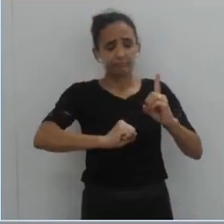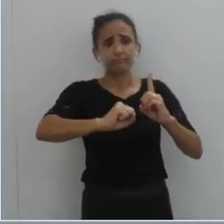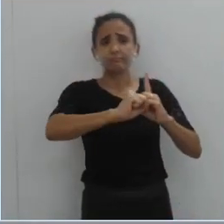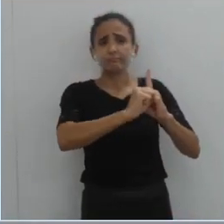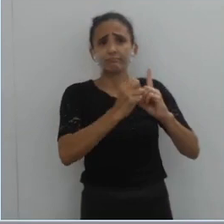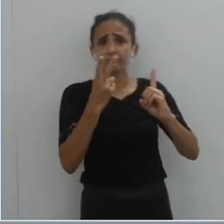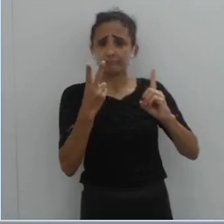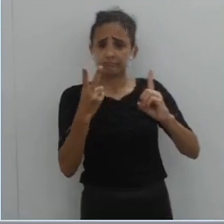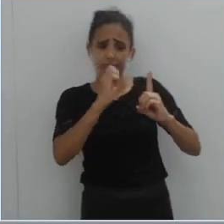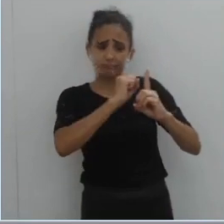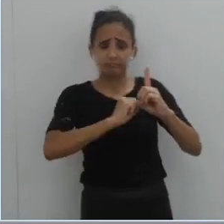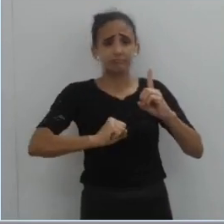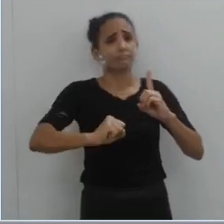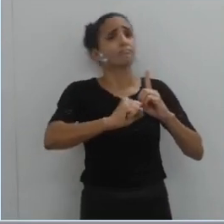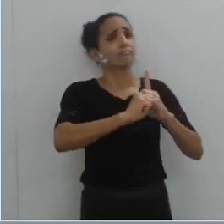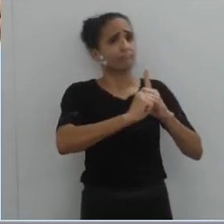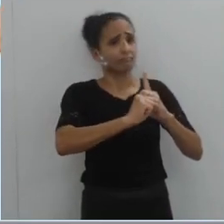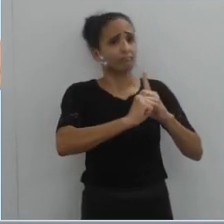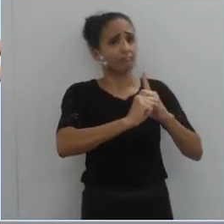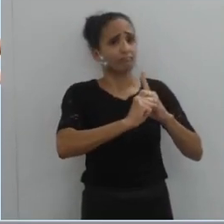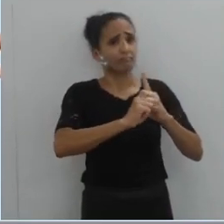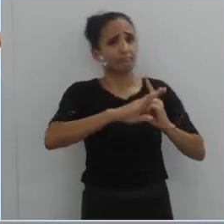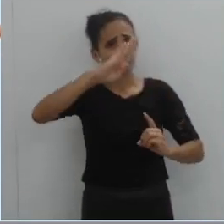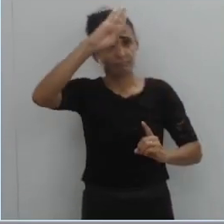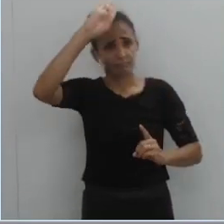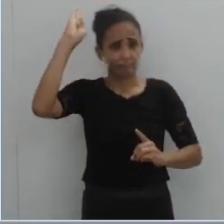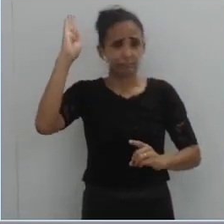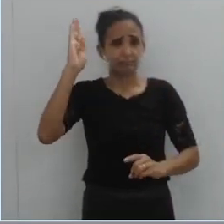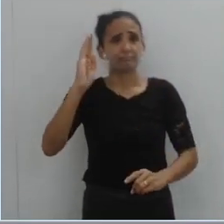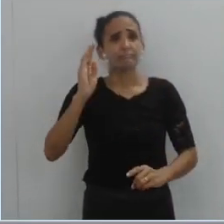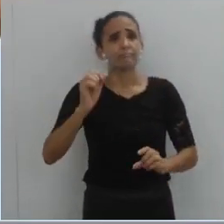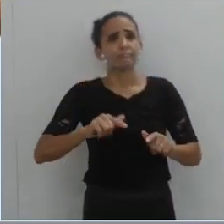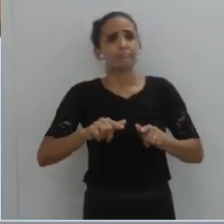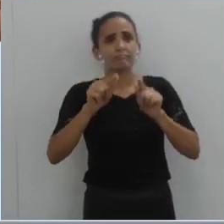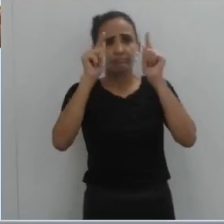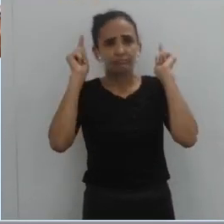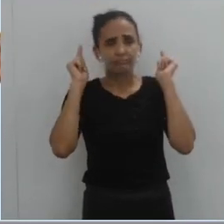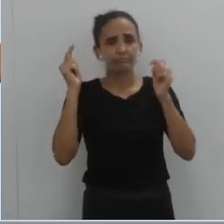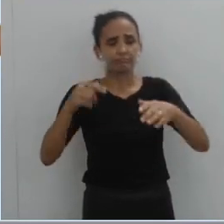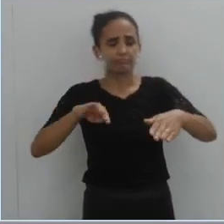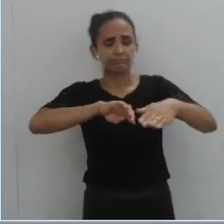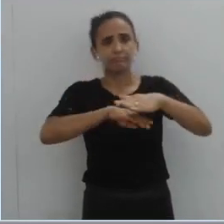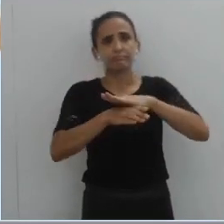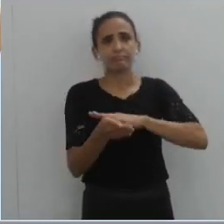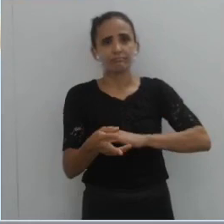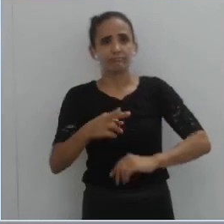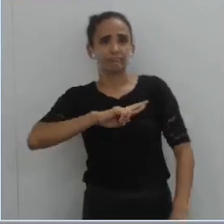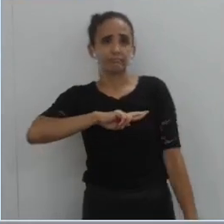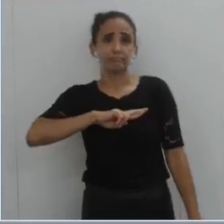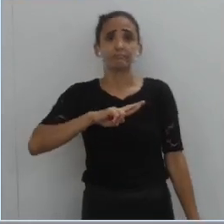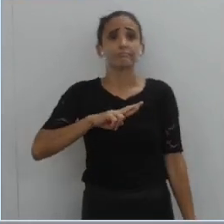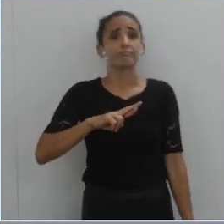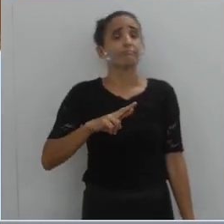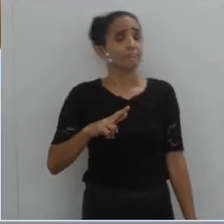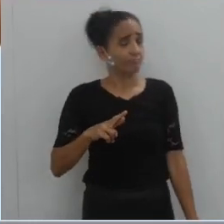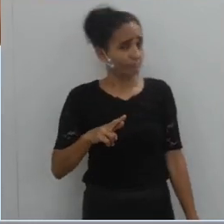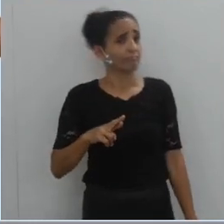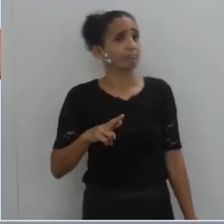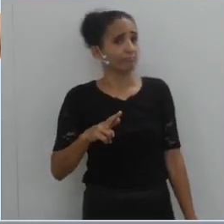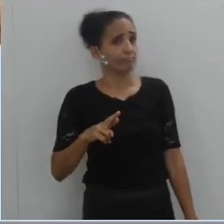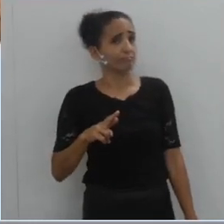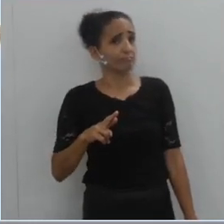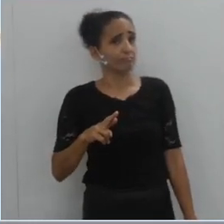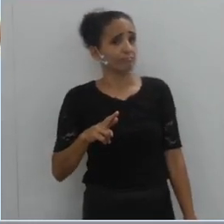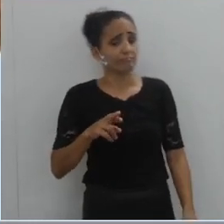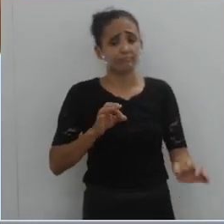por sinais, em vários costumes, tanto religioso, tanto na forma